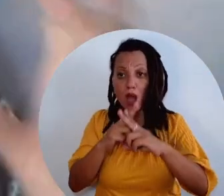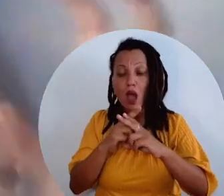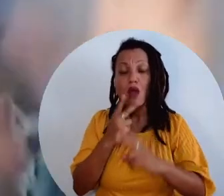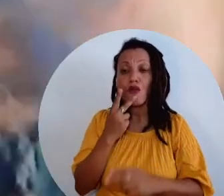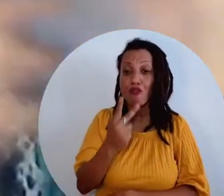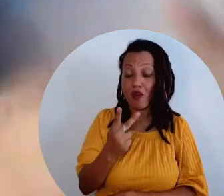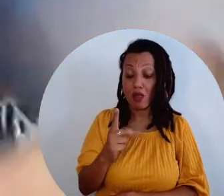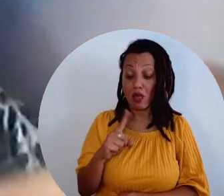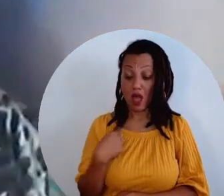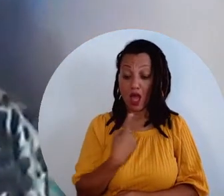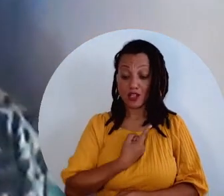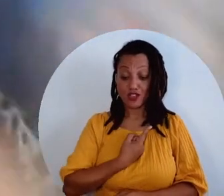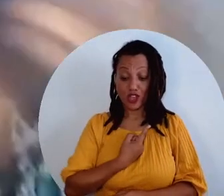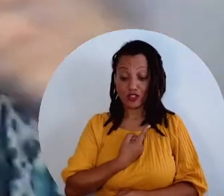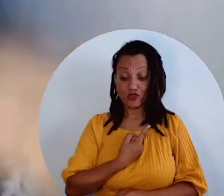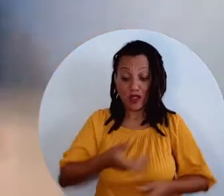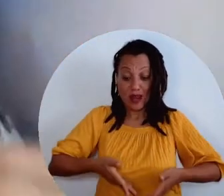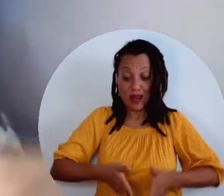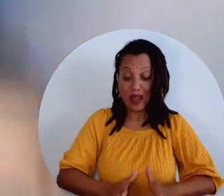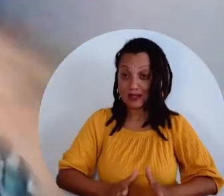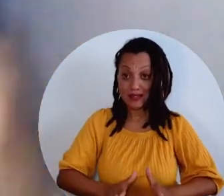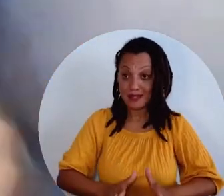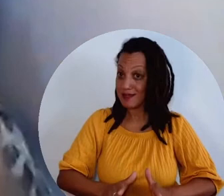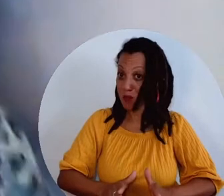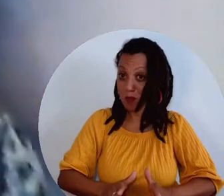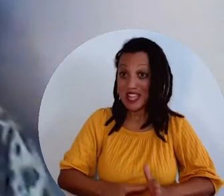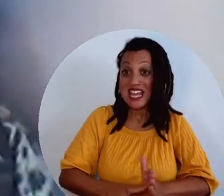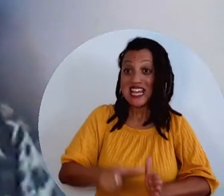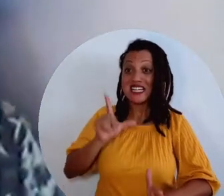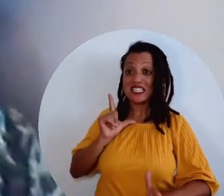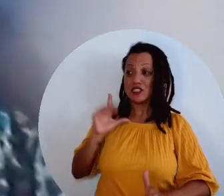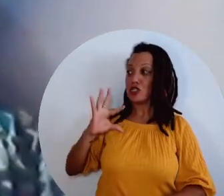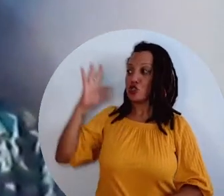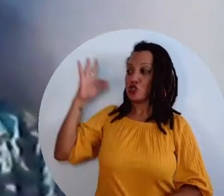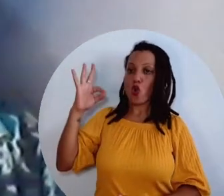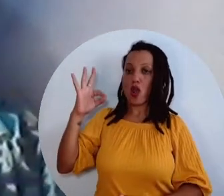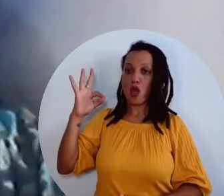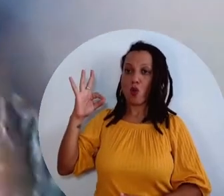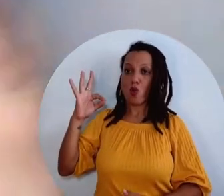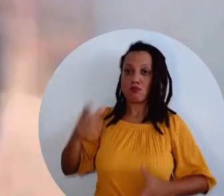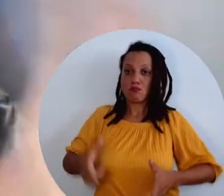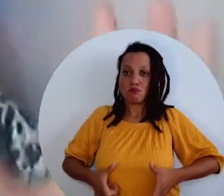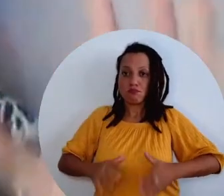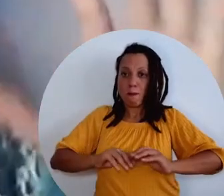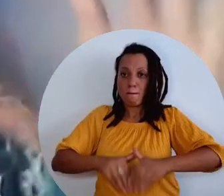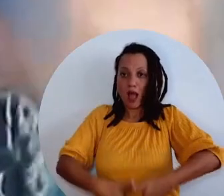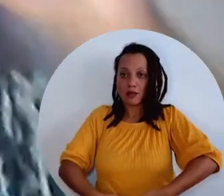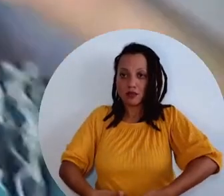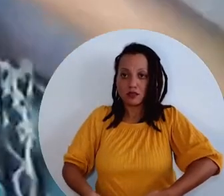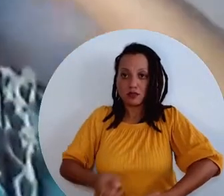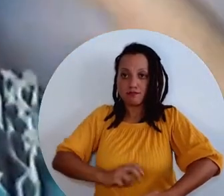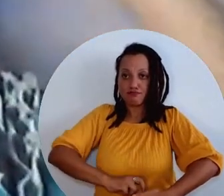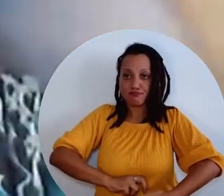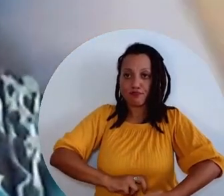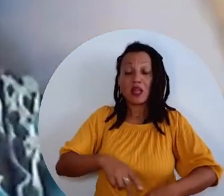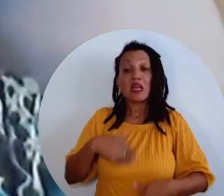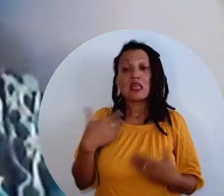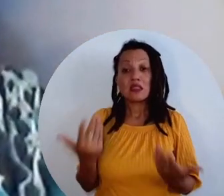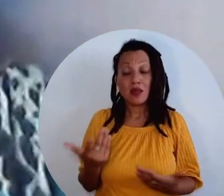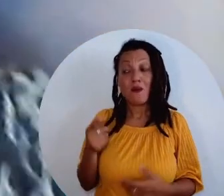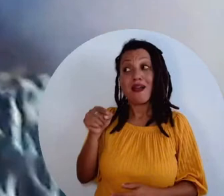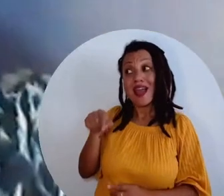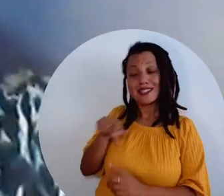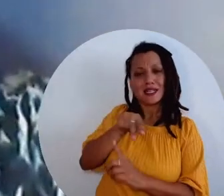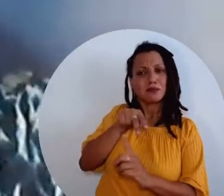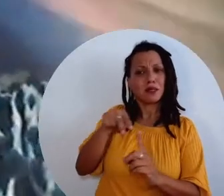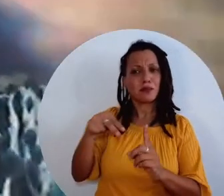acreditam que a gente, antes de nascer, escolhe o ventre no qual nós nasceremos. E aí, então, essas